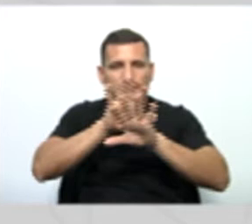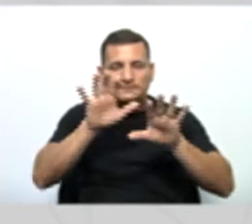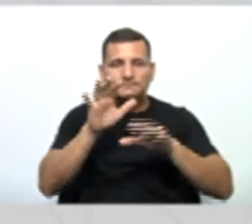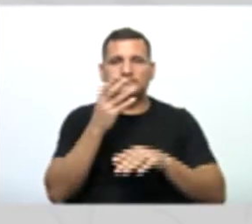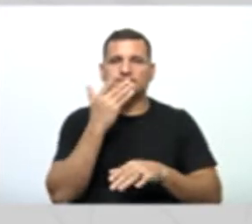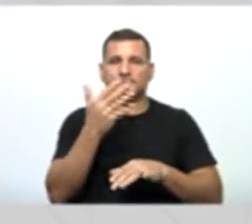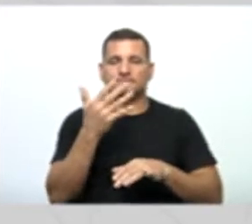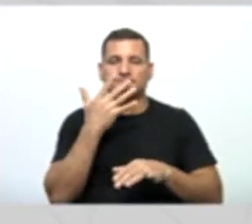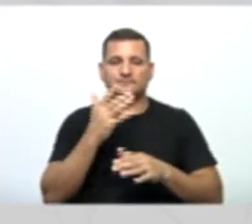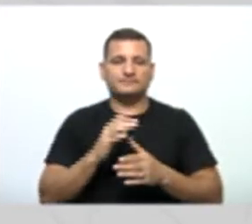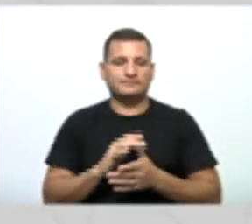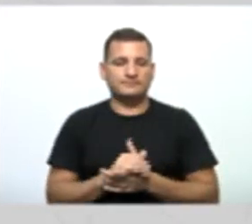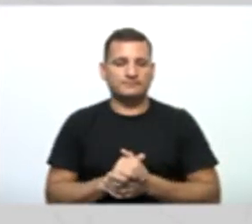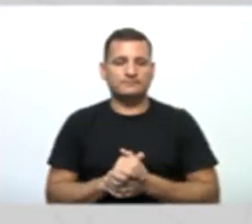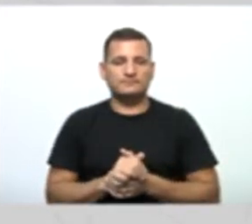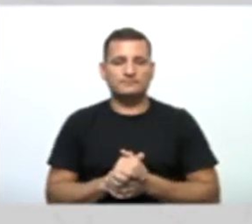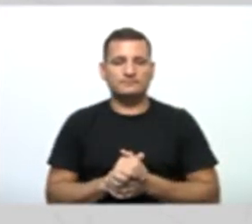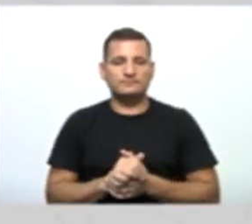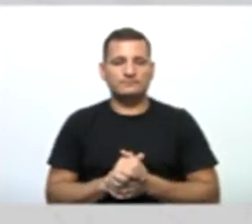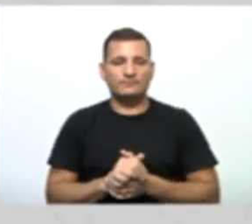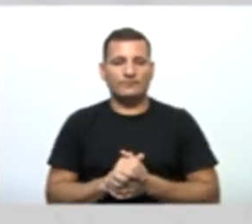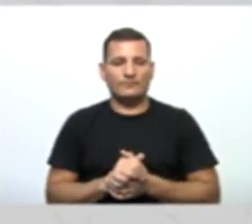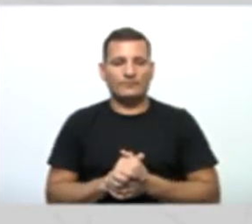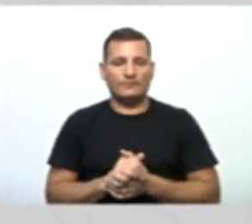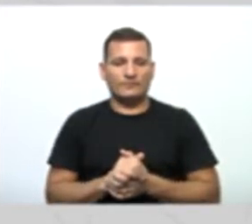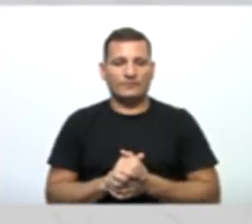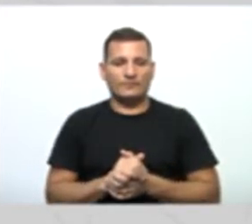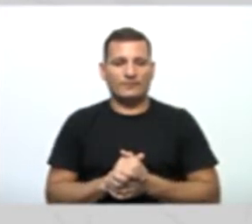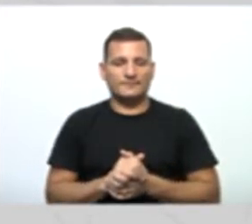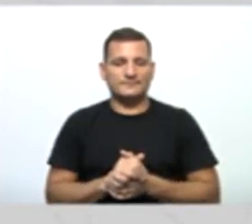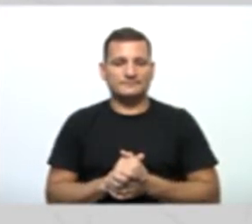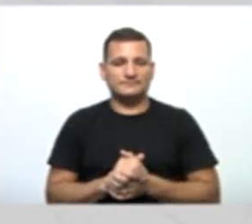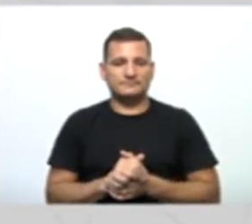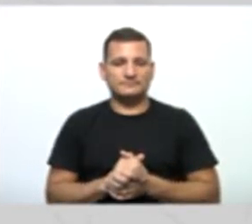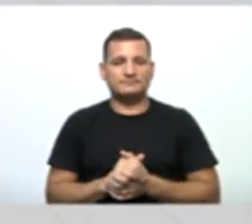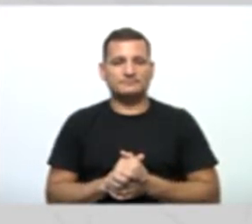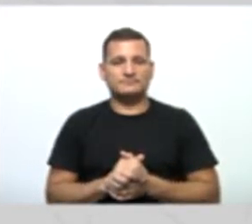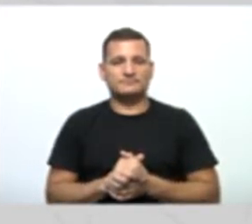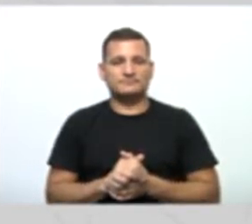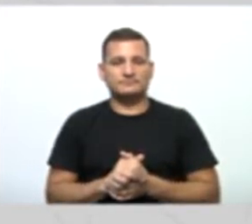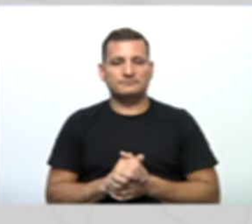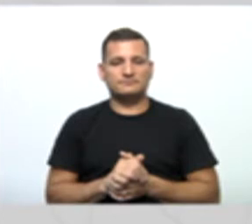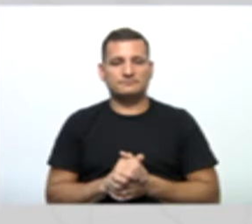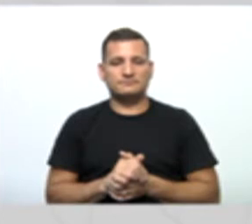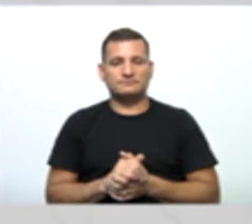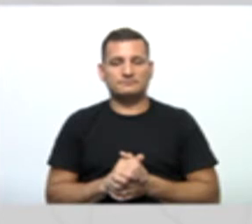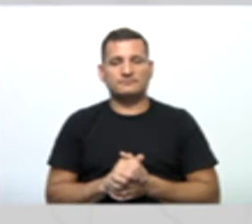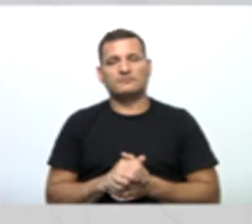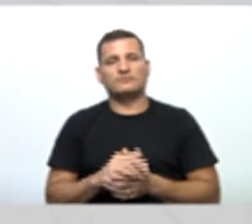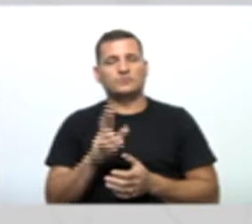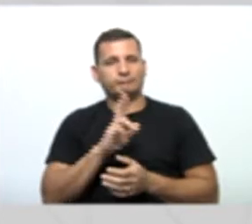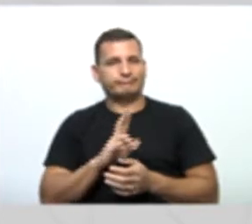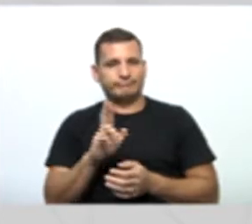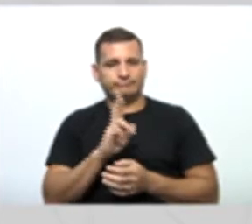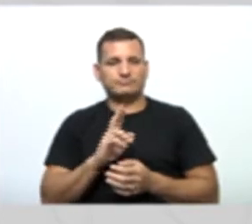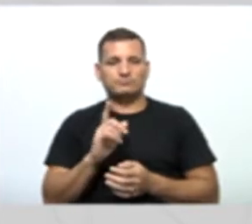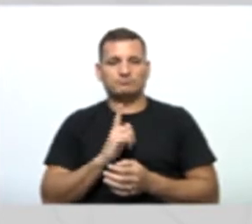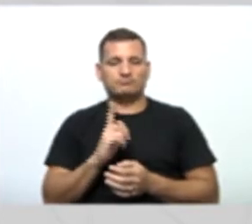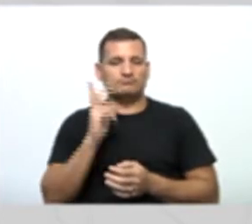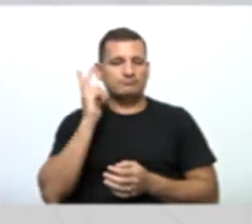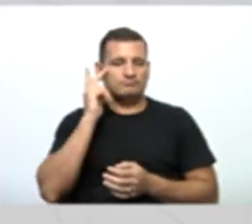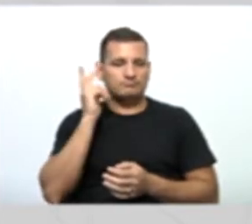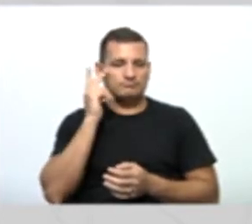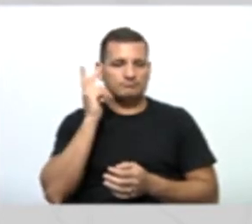ó, muito comum, muito utilizado. Veja bem aí, ó. Eu utilizei aqui,